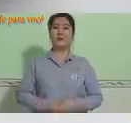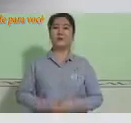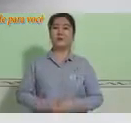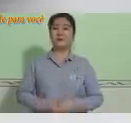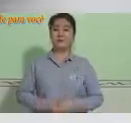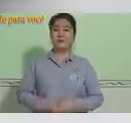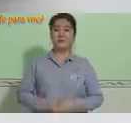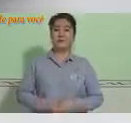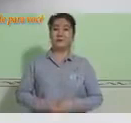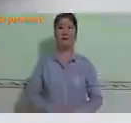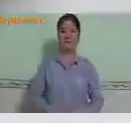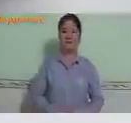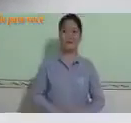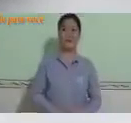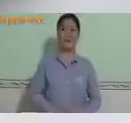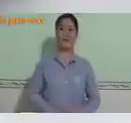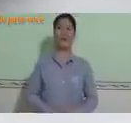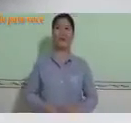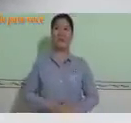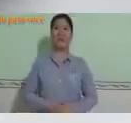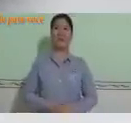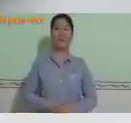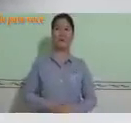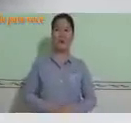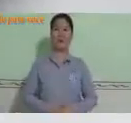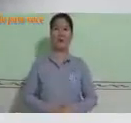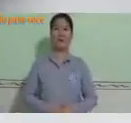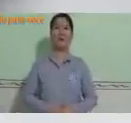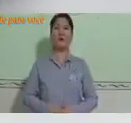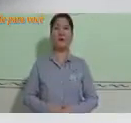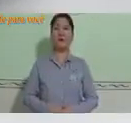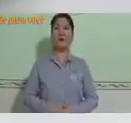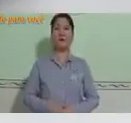nas mulheres, no caso do ultrassom transvaginal.